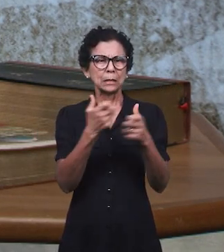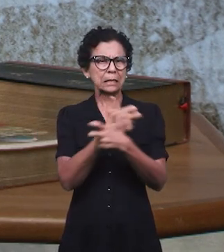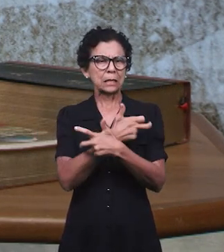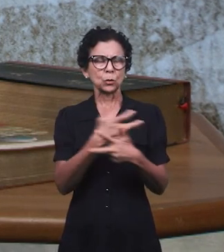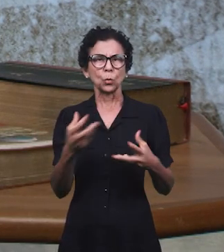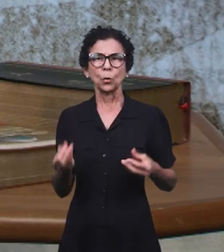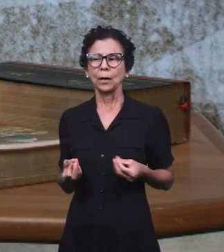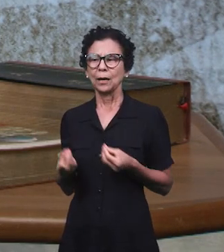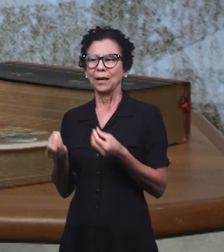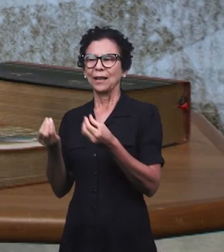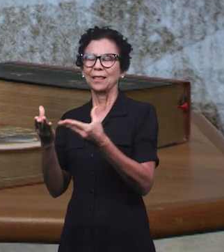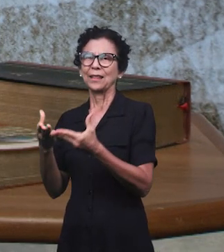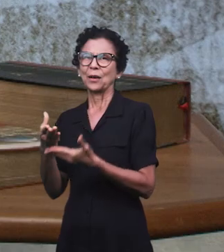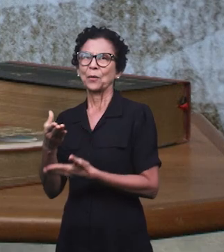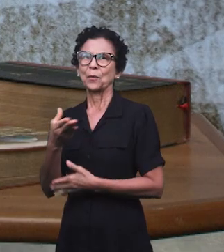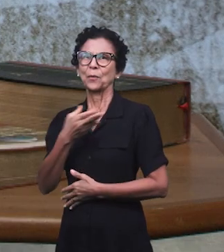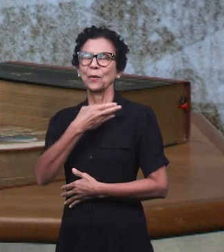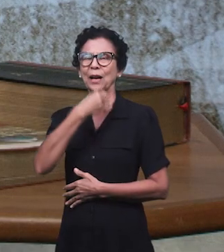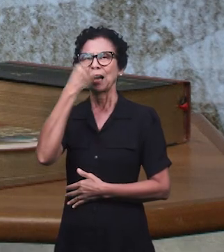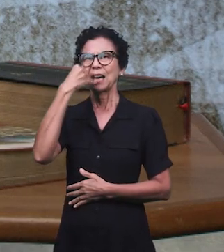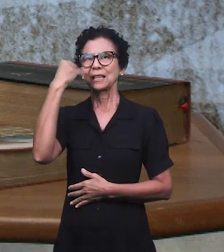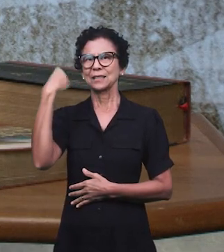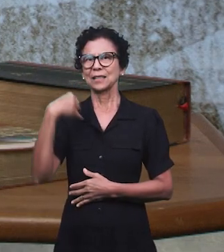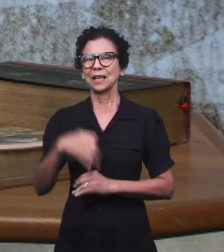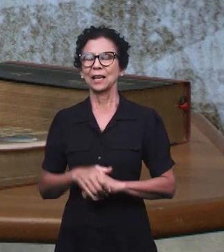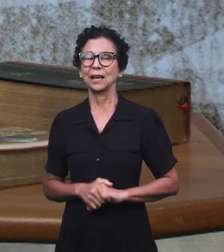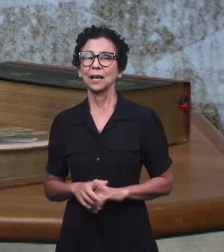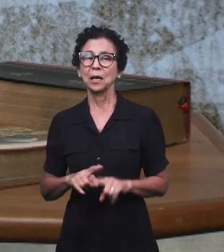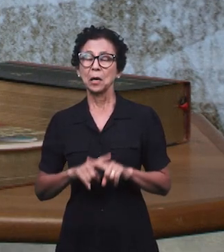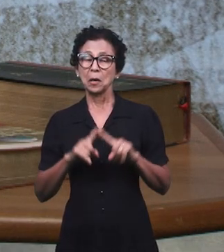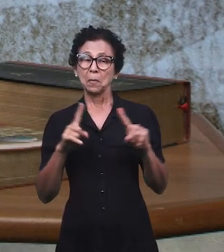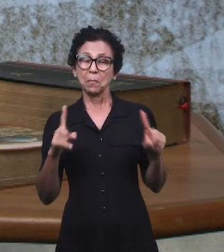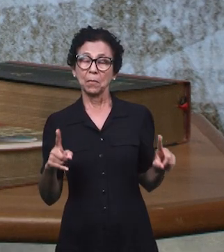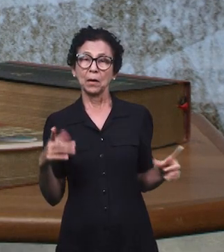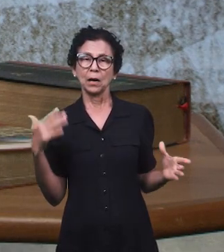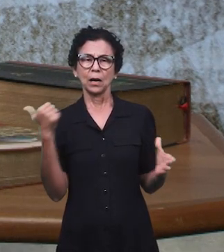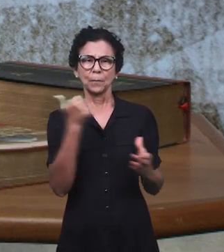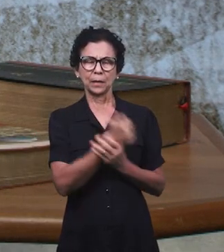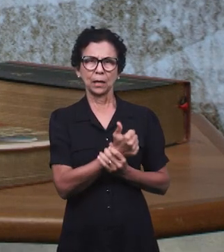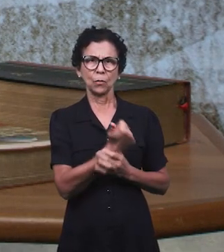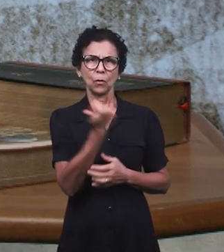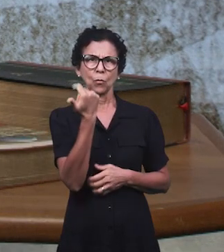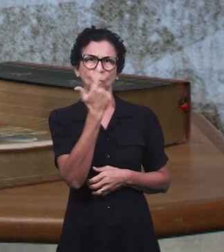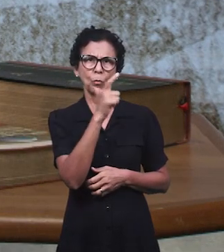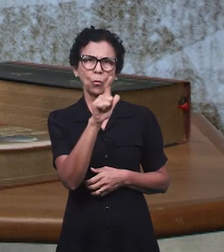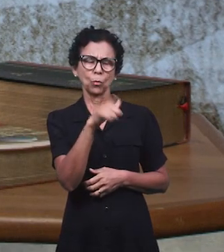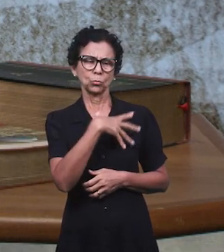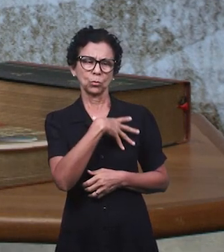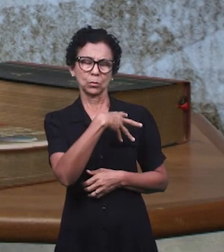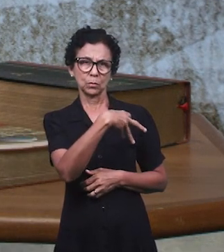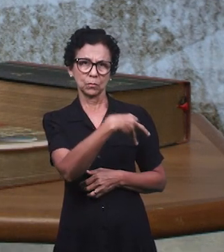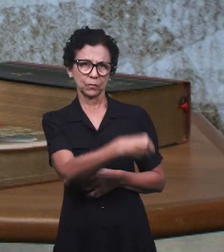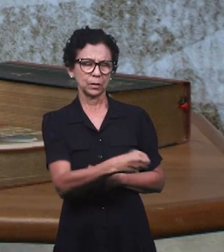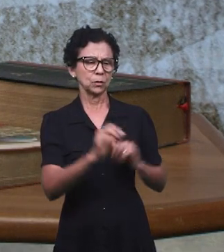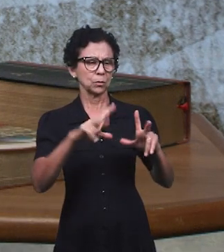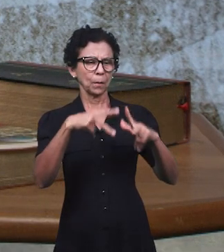aos filhos das concubinas que Abraão tinha, deu Abraão presentes, e vivendo ele